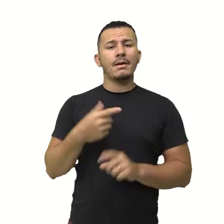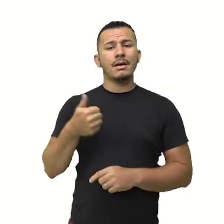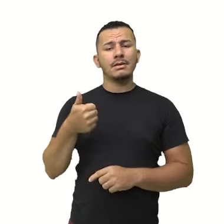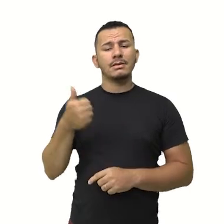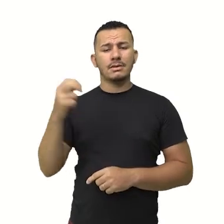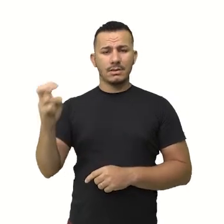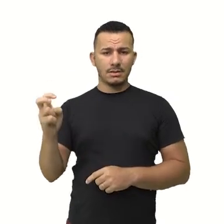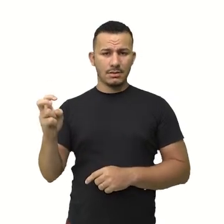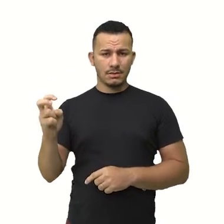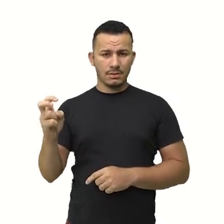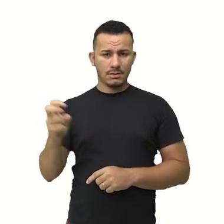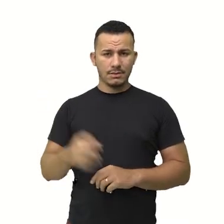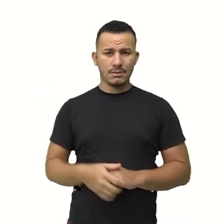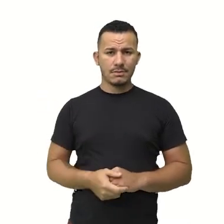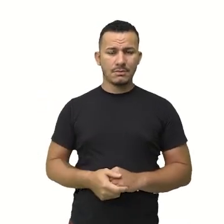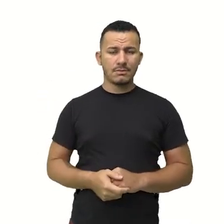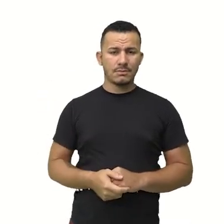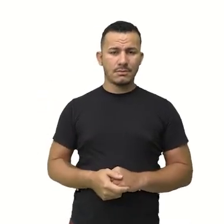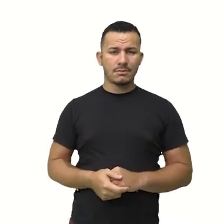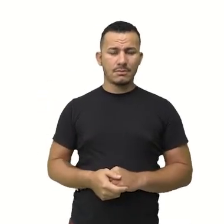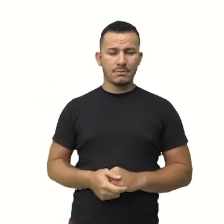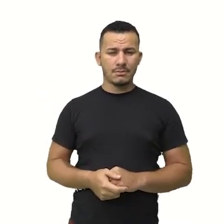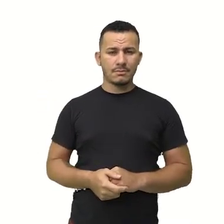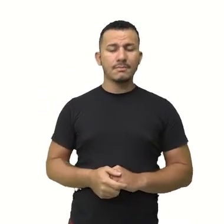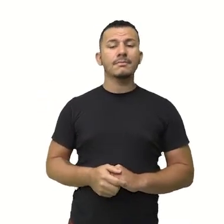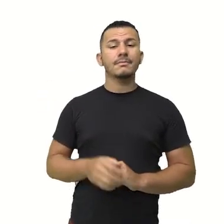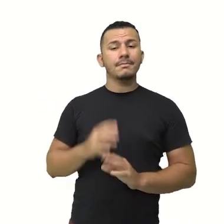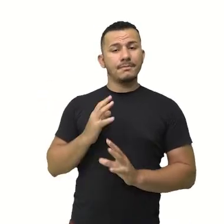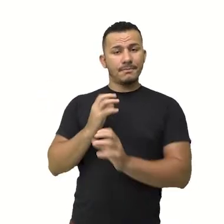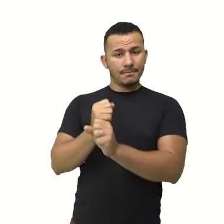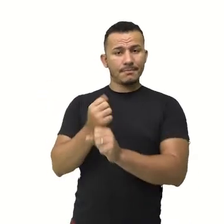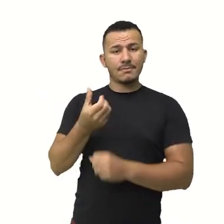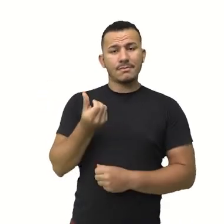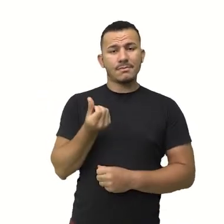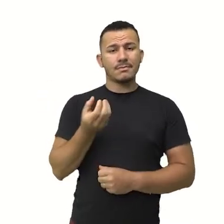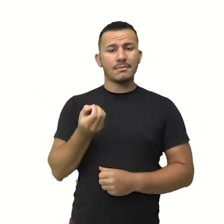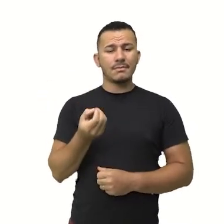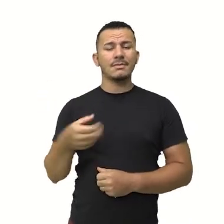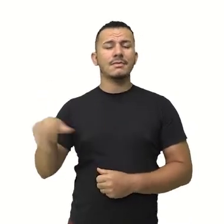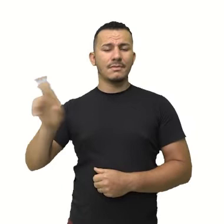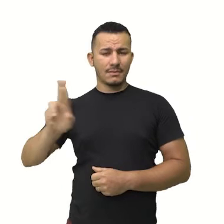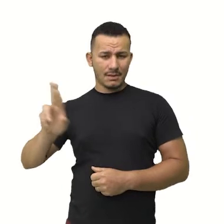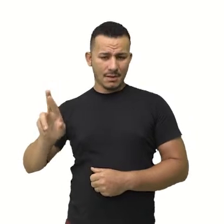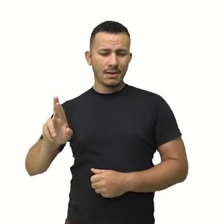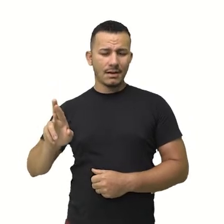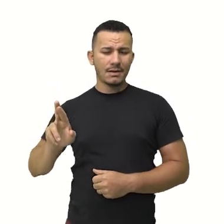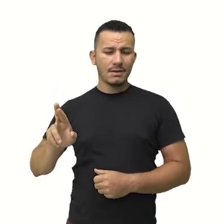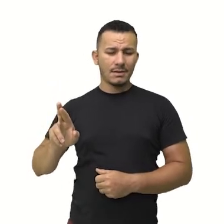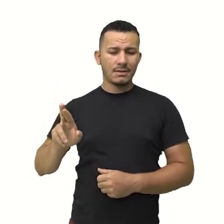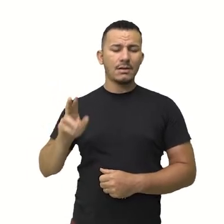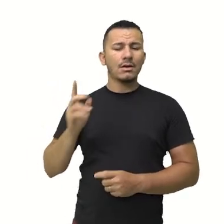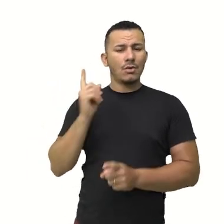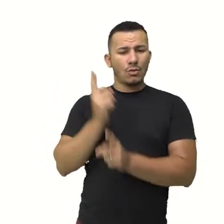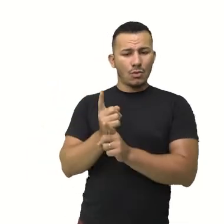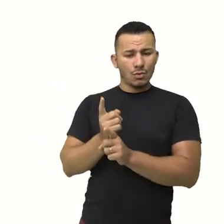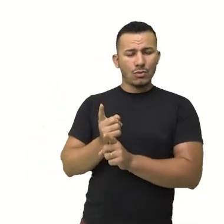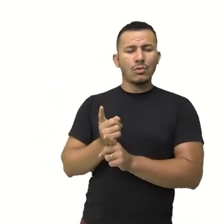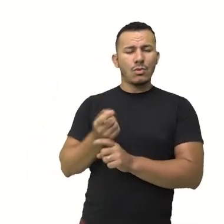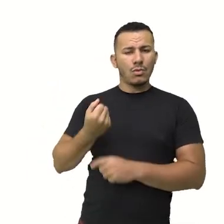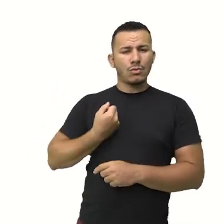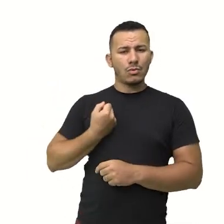15, beleza, meu povo, olha só, dá os 60, né? Então, olha lá, achamos o valor